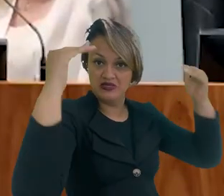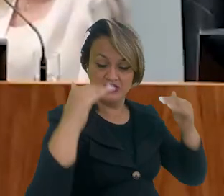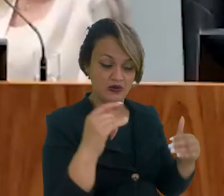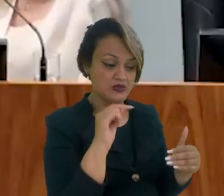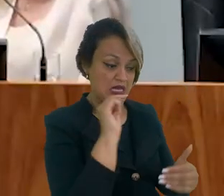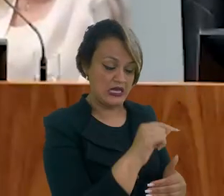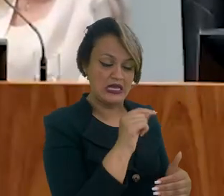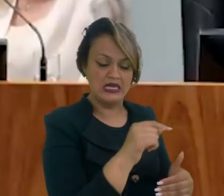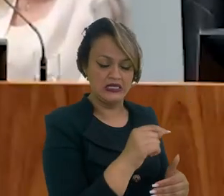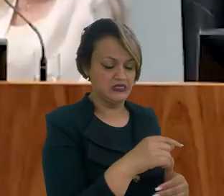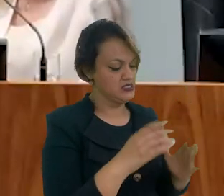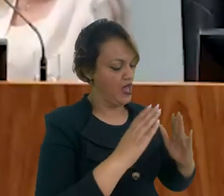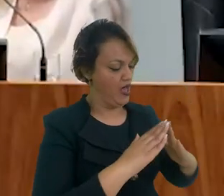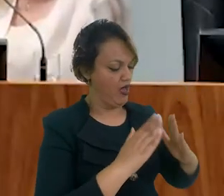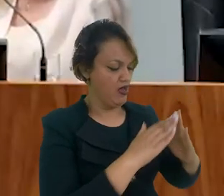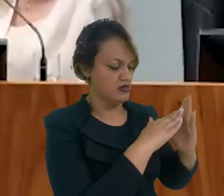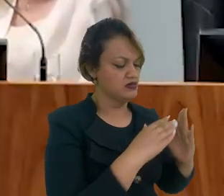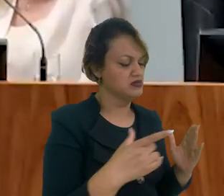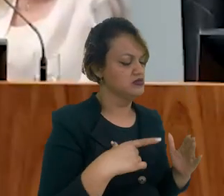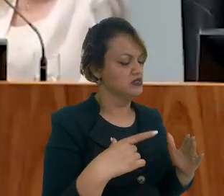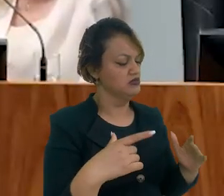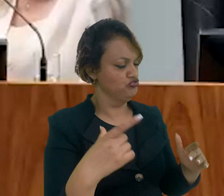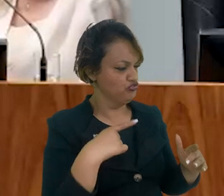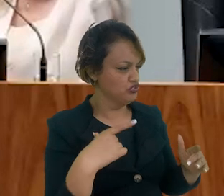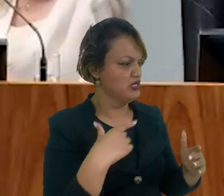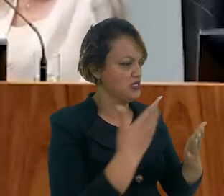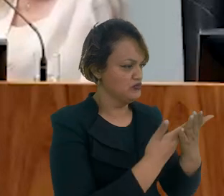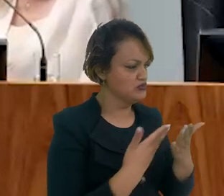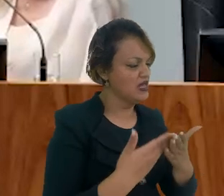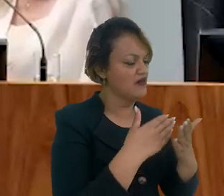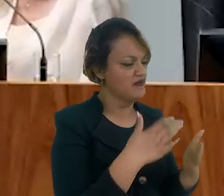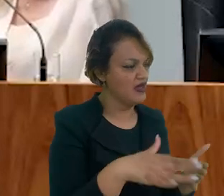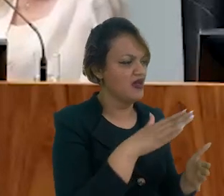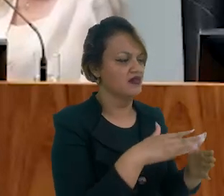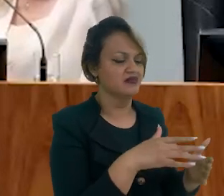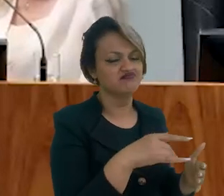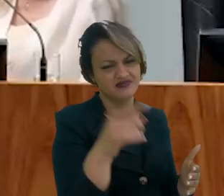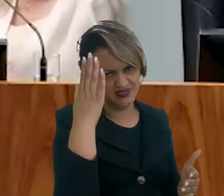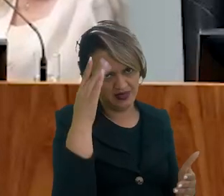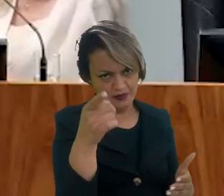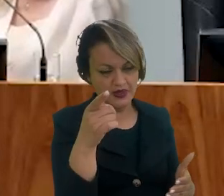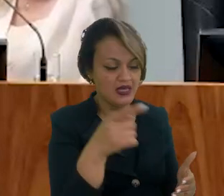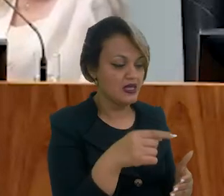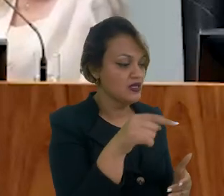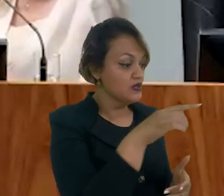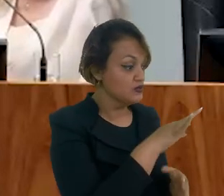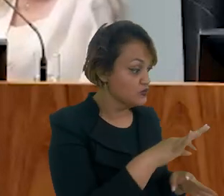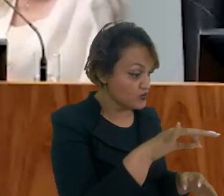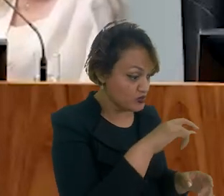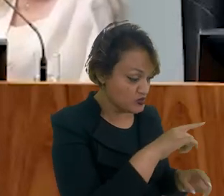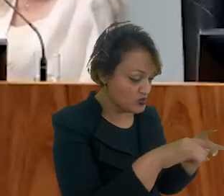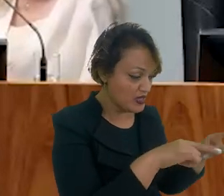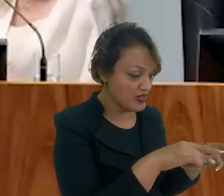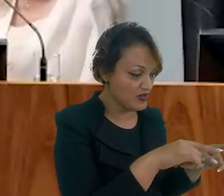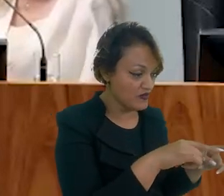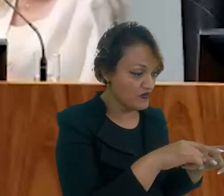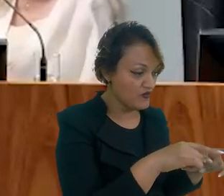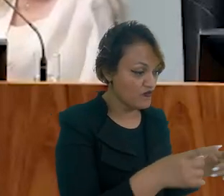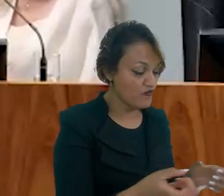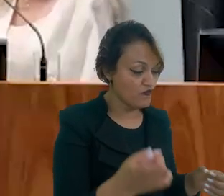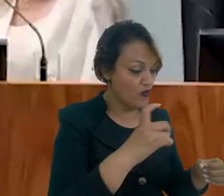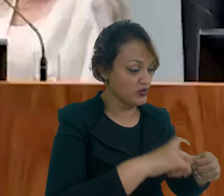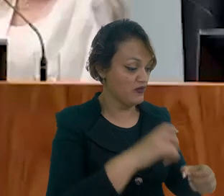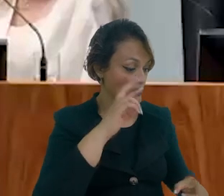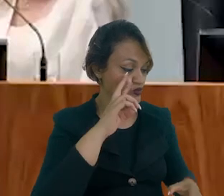tinha os feudos na verdade os vassalos embora eles tinham alguma propriedade os estudiosos de direito medieval